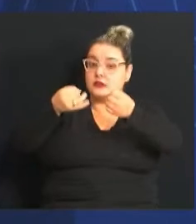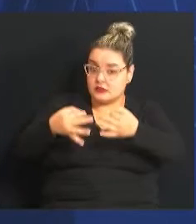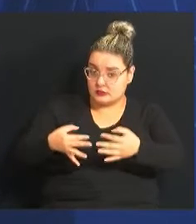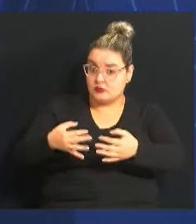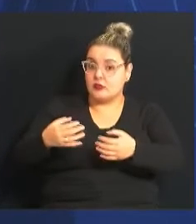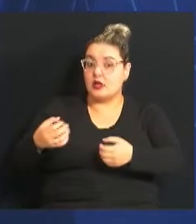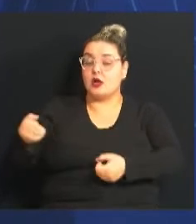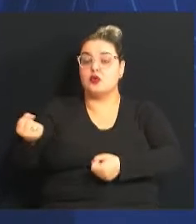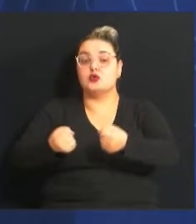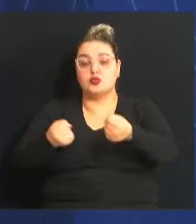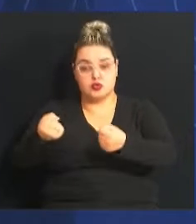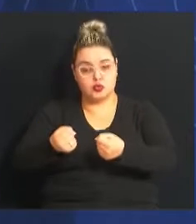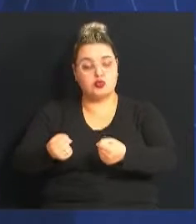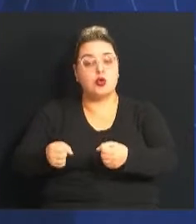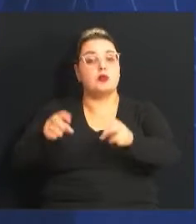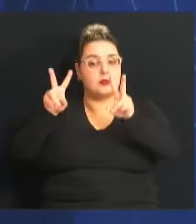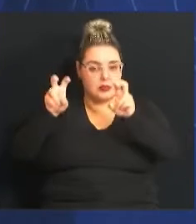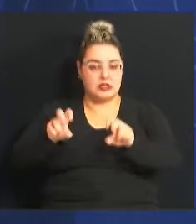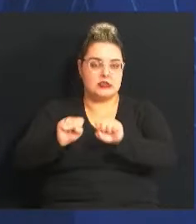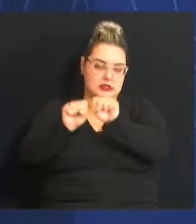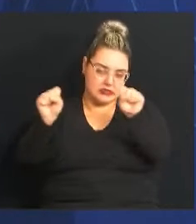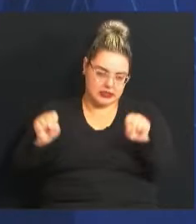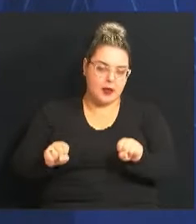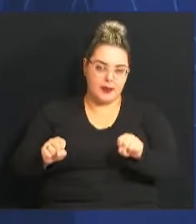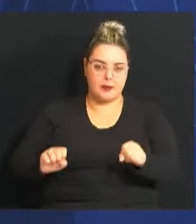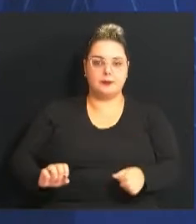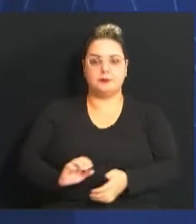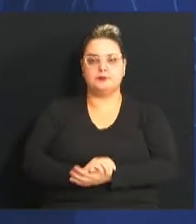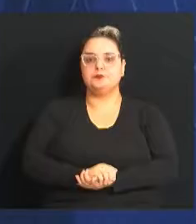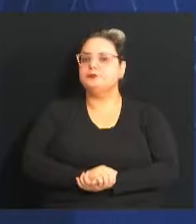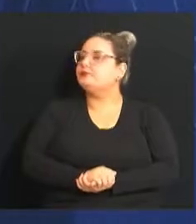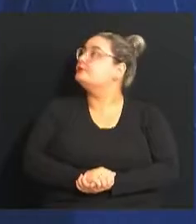motoristas sobre este sistema.